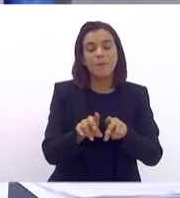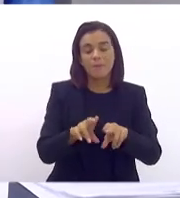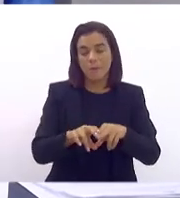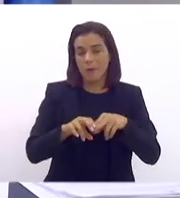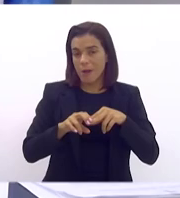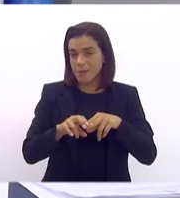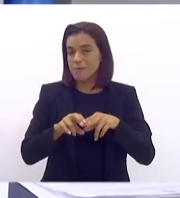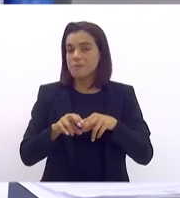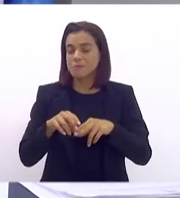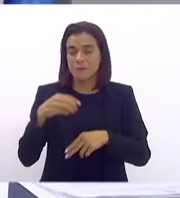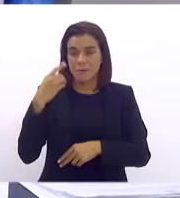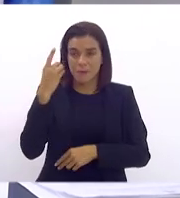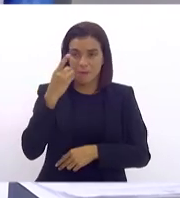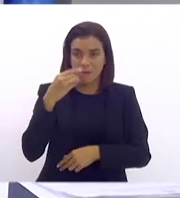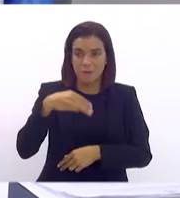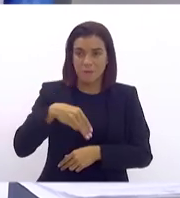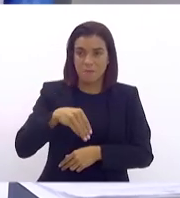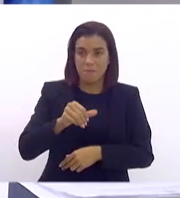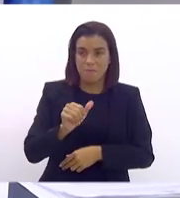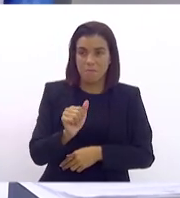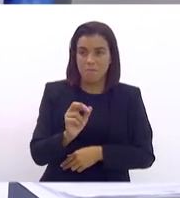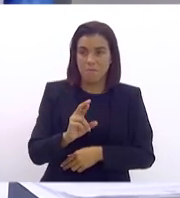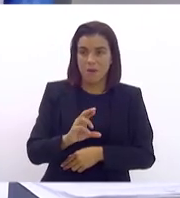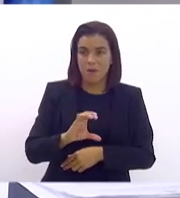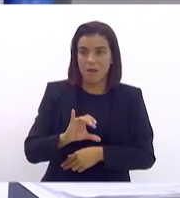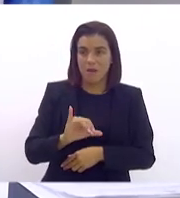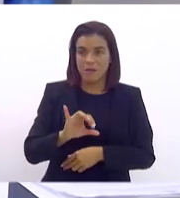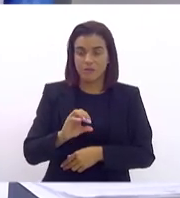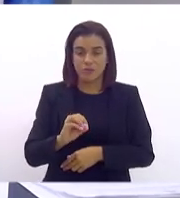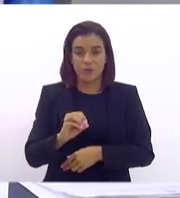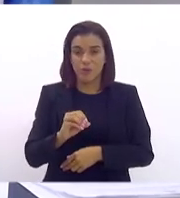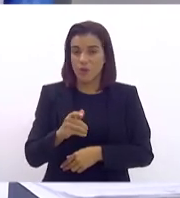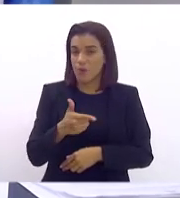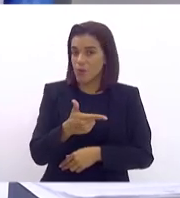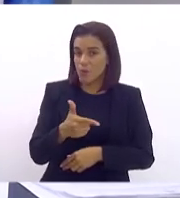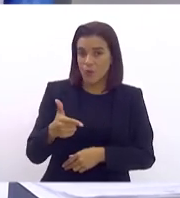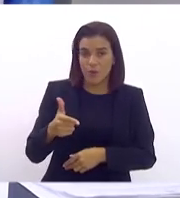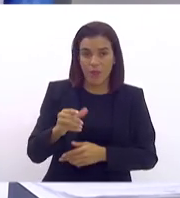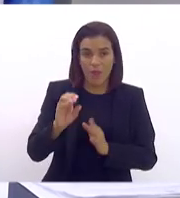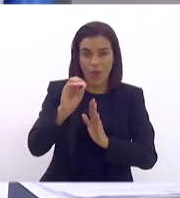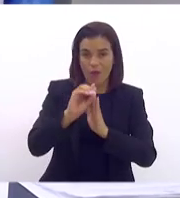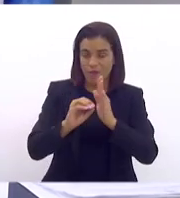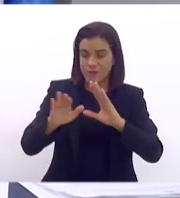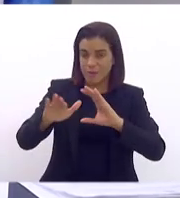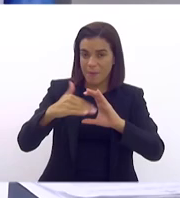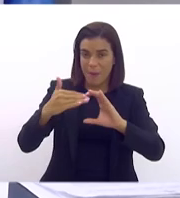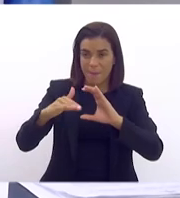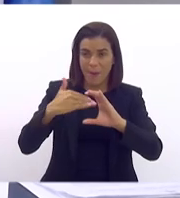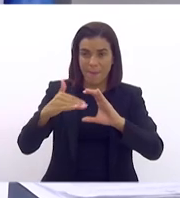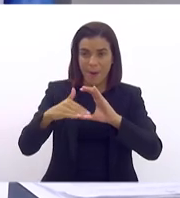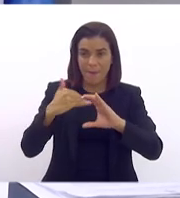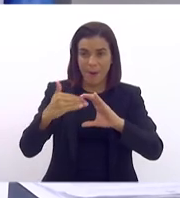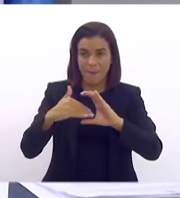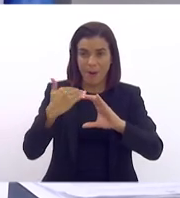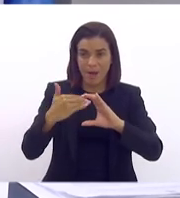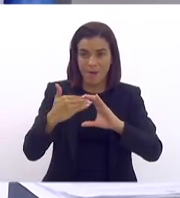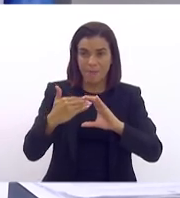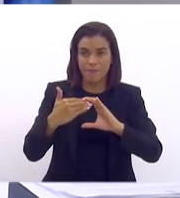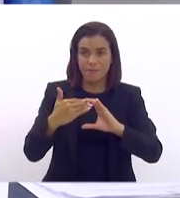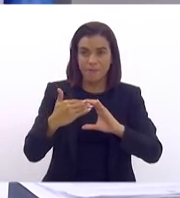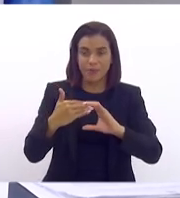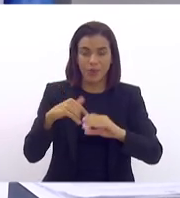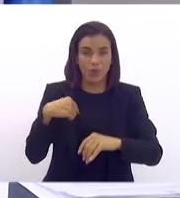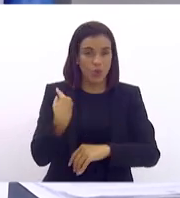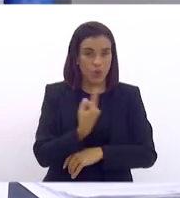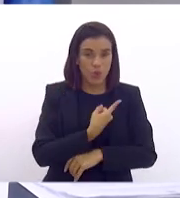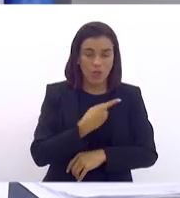deputado Márcio Gualberto, como não recebemos da Polícia Civil os ofícios, as respostas que deliberamos aqui